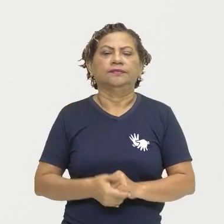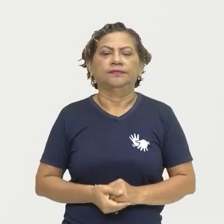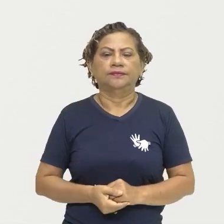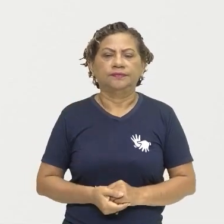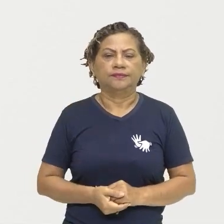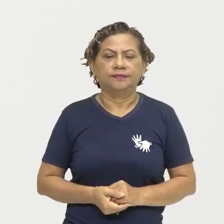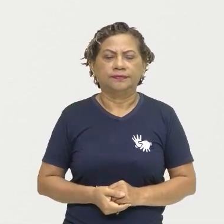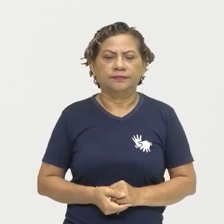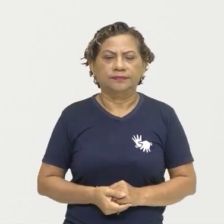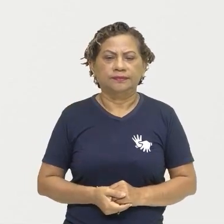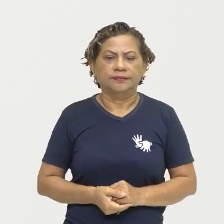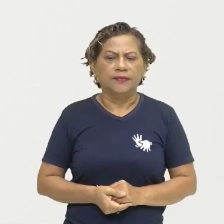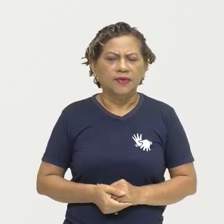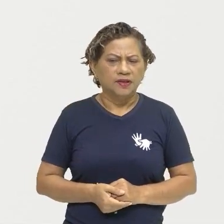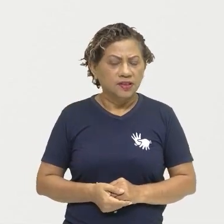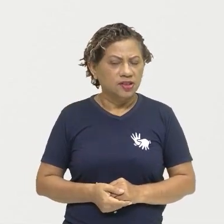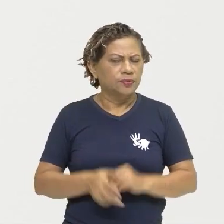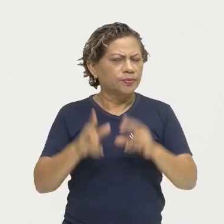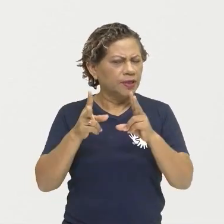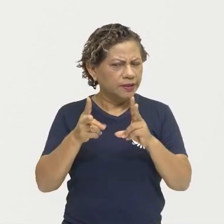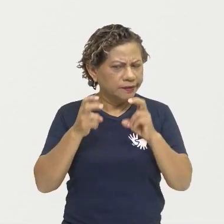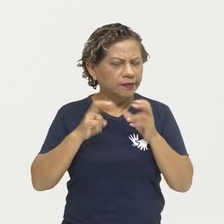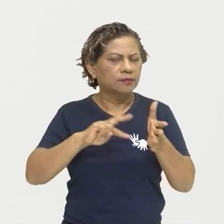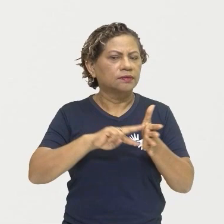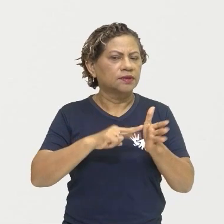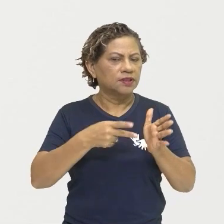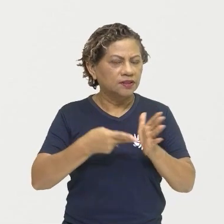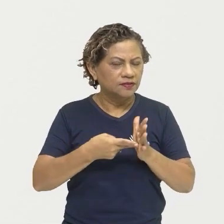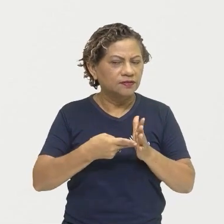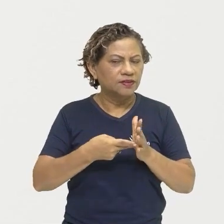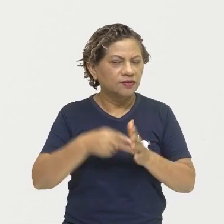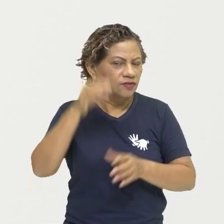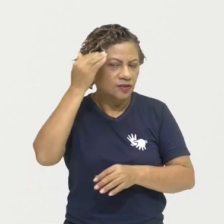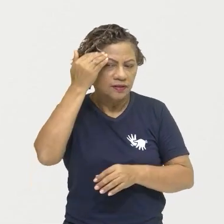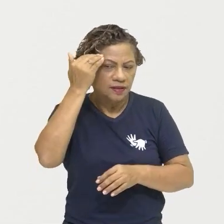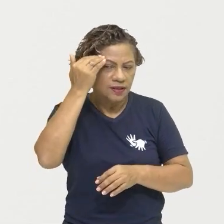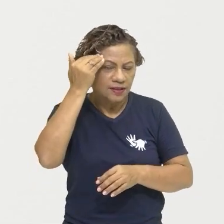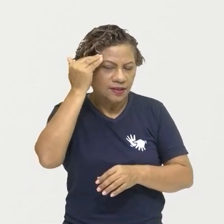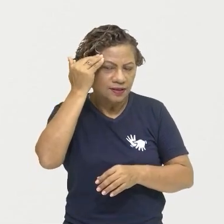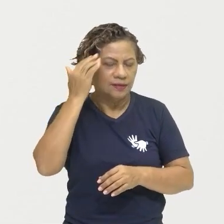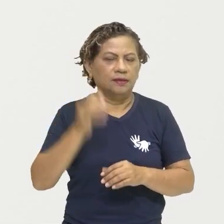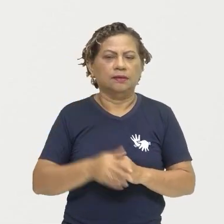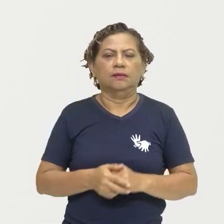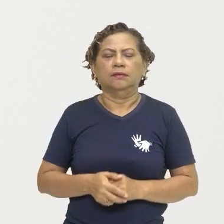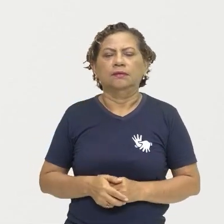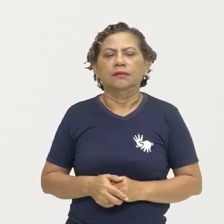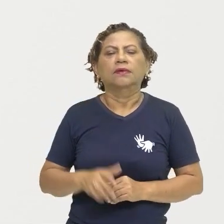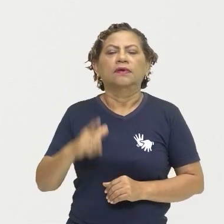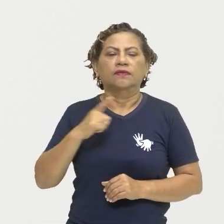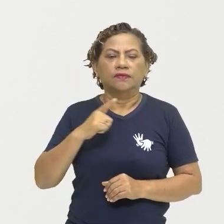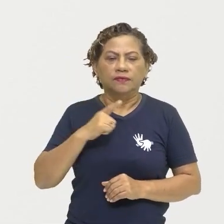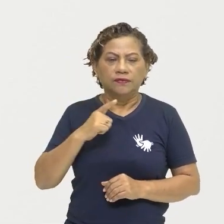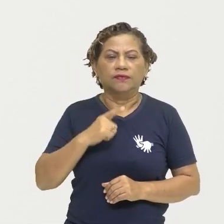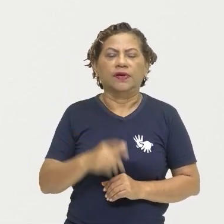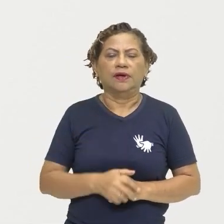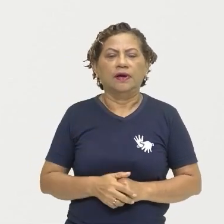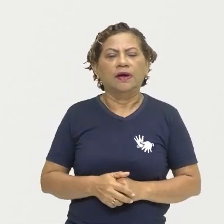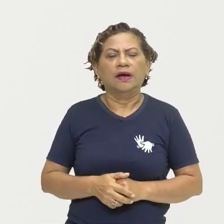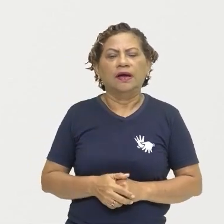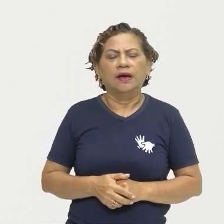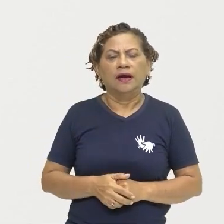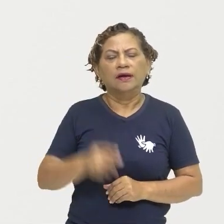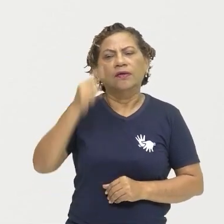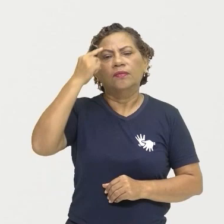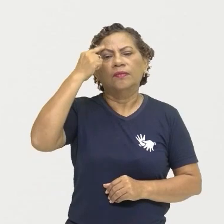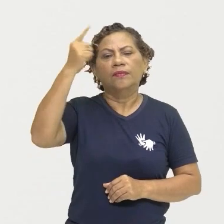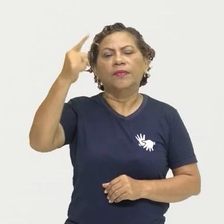já traz em si o sentido. O significado dela já traz aí no nome. Vai expressar, vai indicar, vai